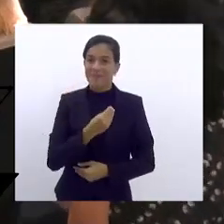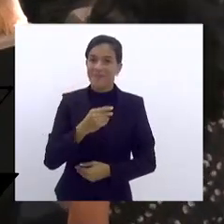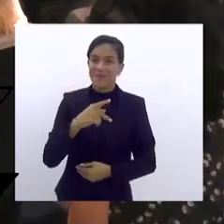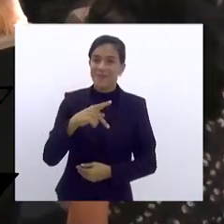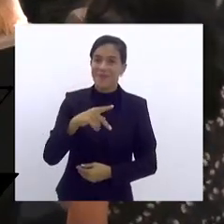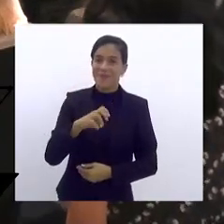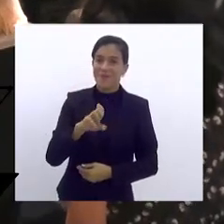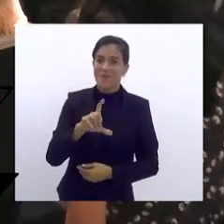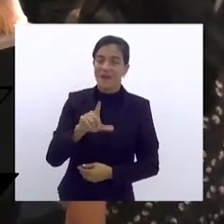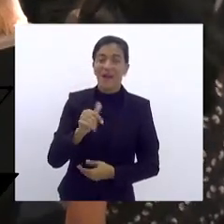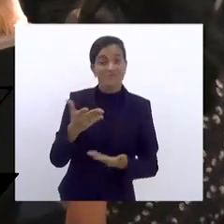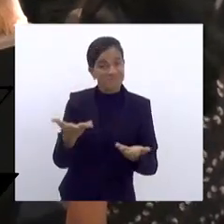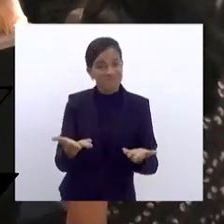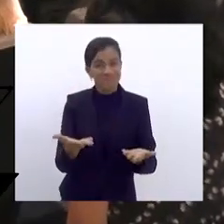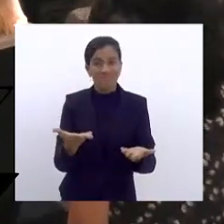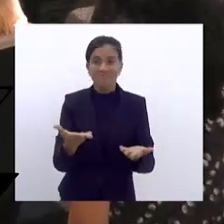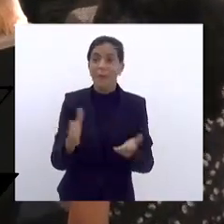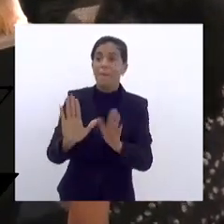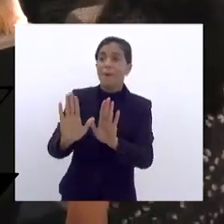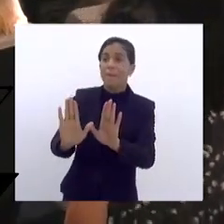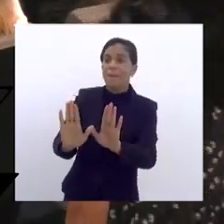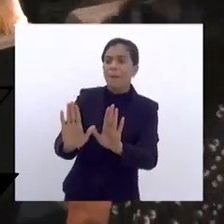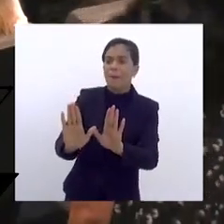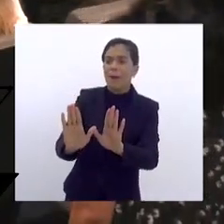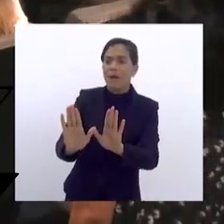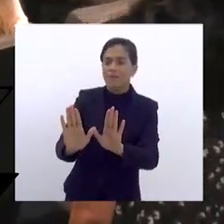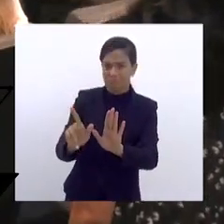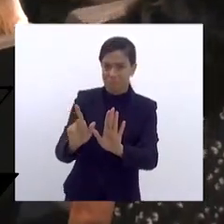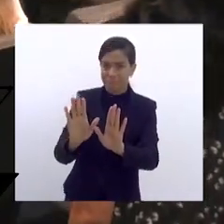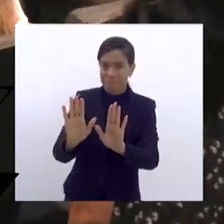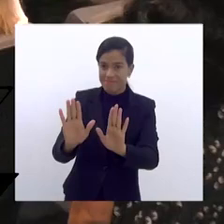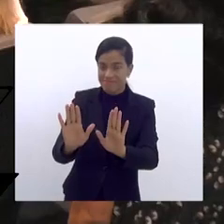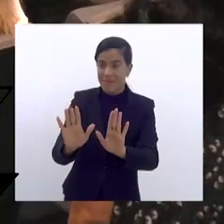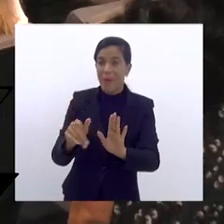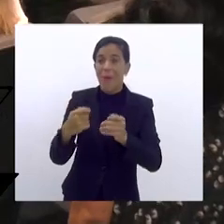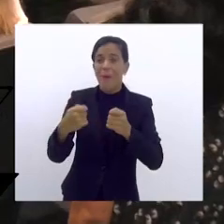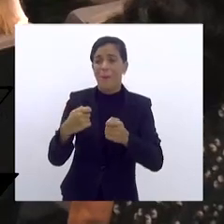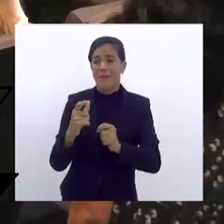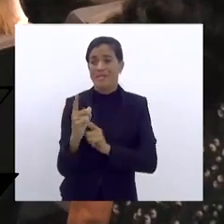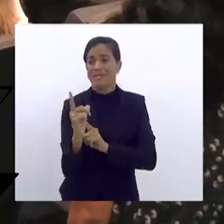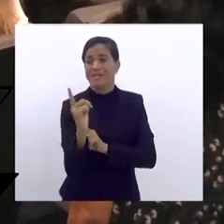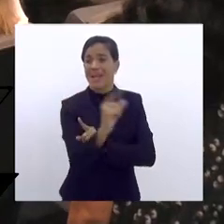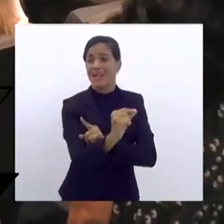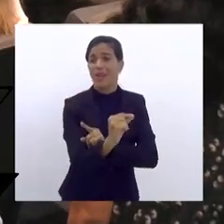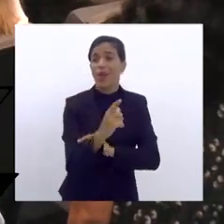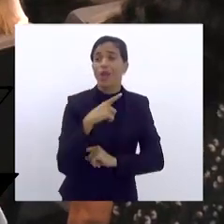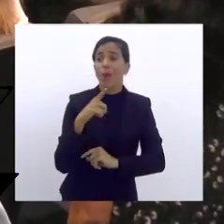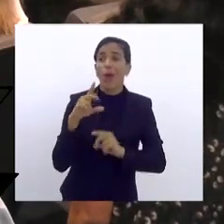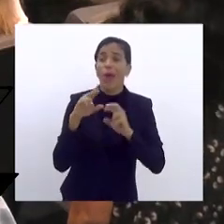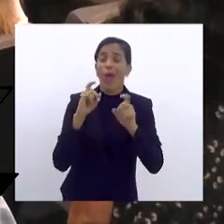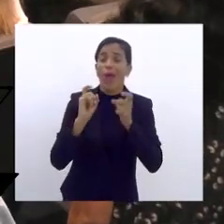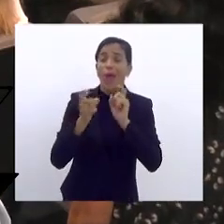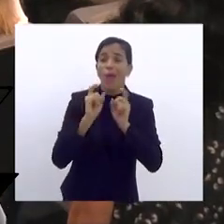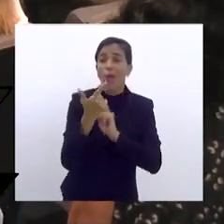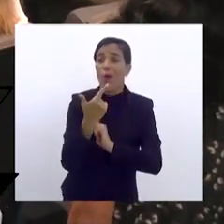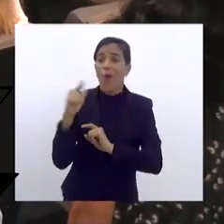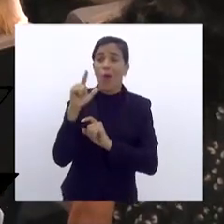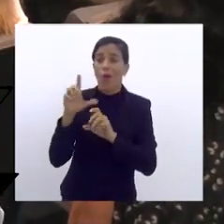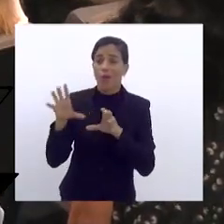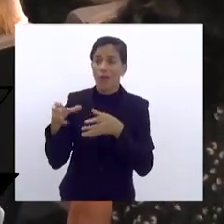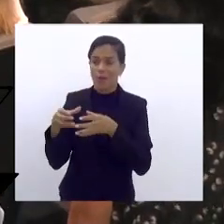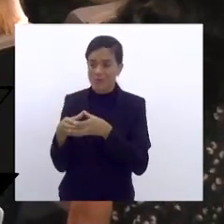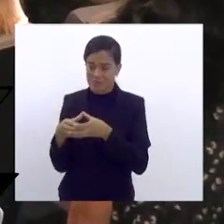somos ouvidos Presidente antes da Pérola pela ordem eu vou precisar sair porque eu vou para outra comissão não é